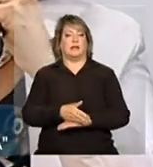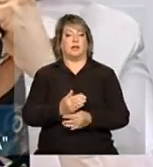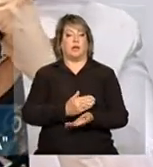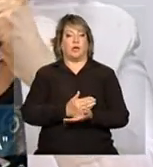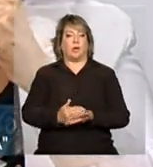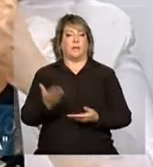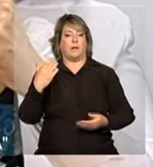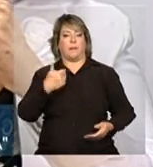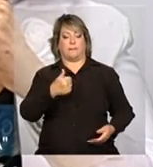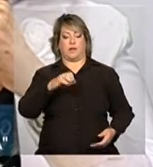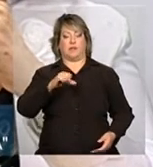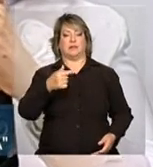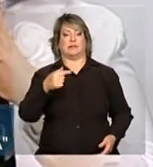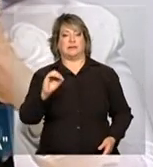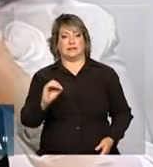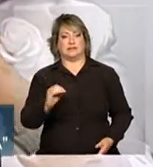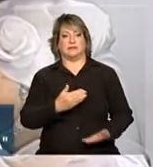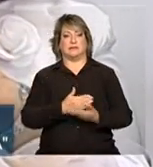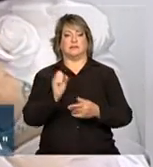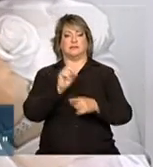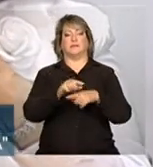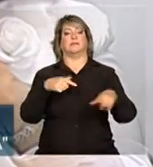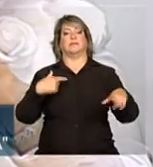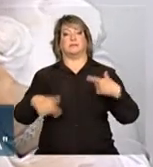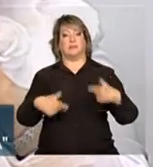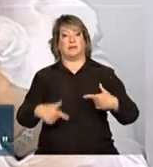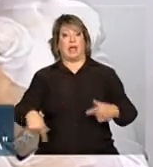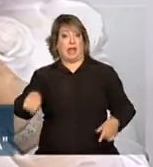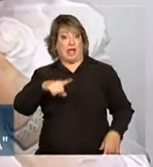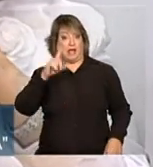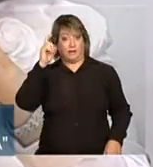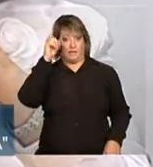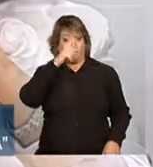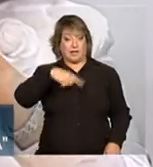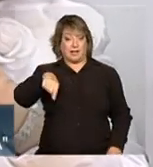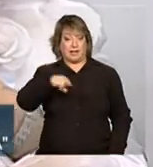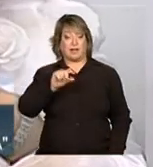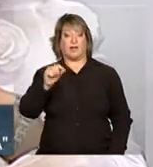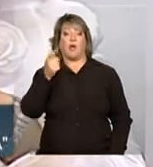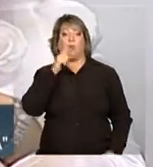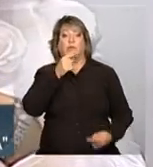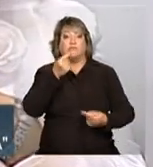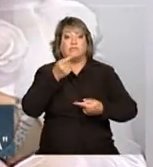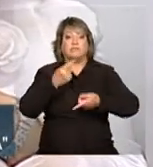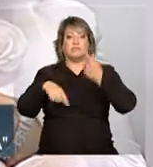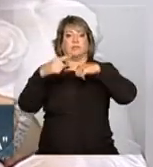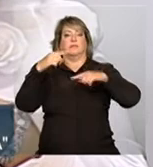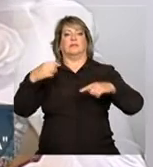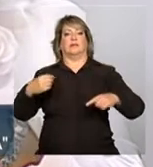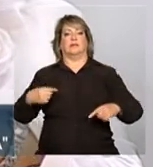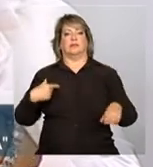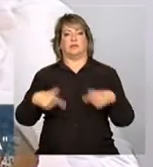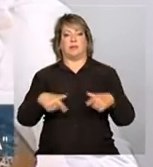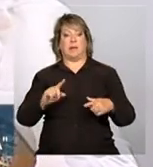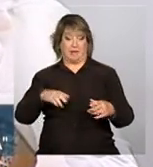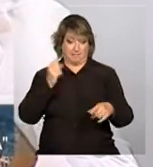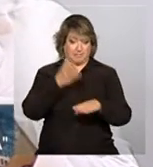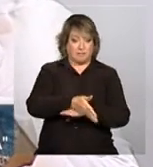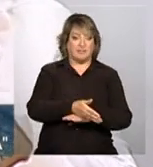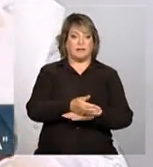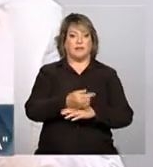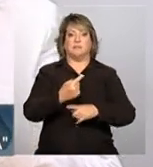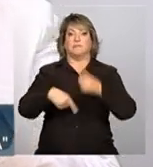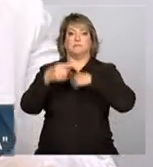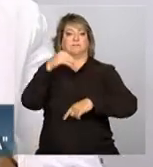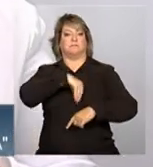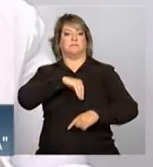70, no mercado de trabalho, a dificuldade delas é a ascensão na carreira depois que entram.